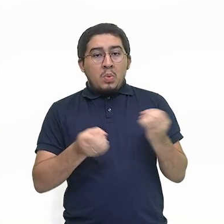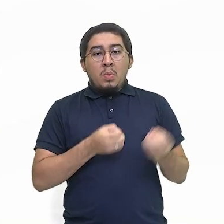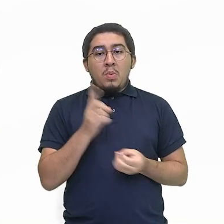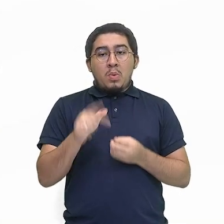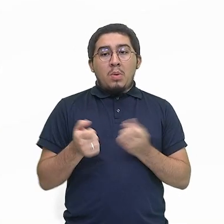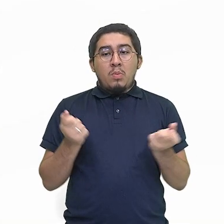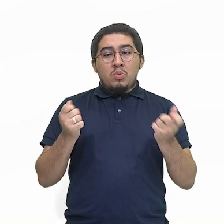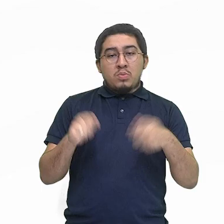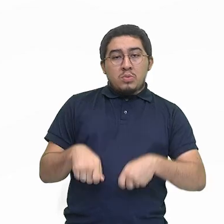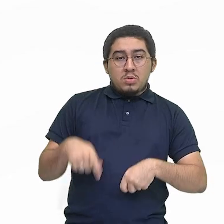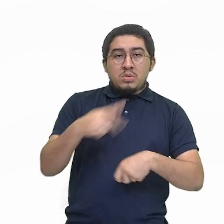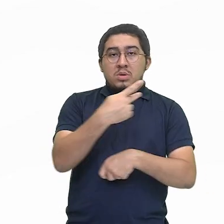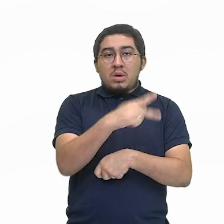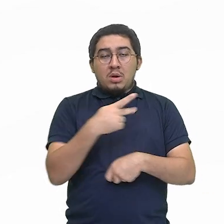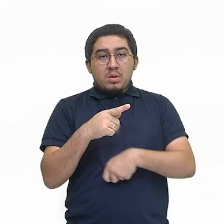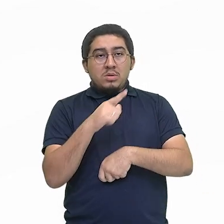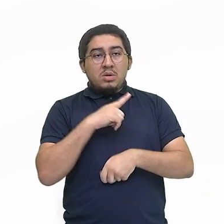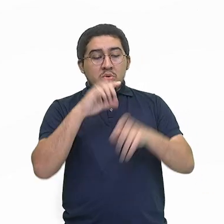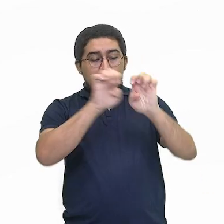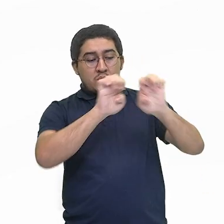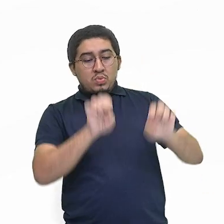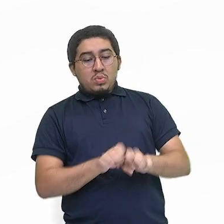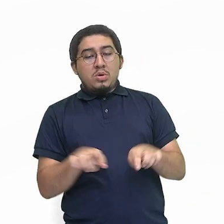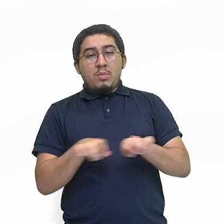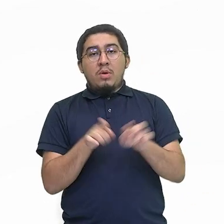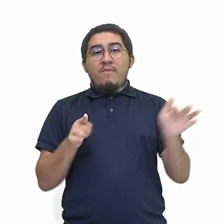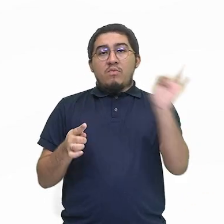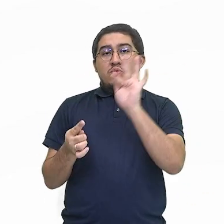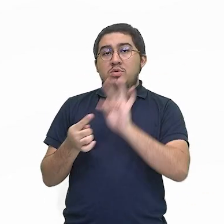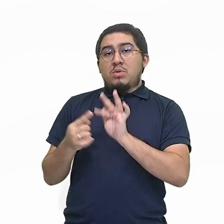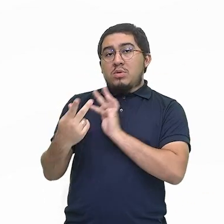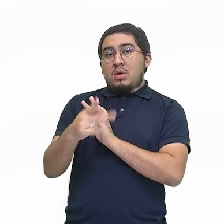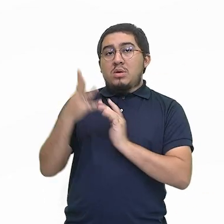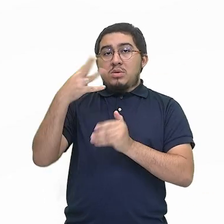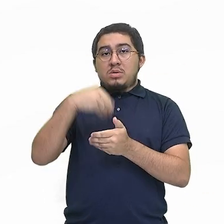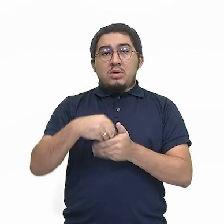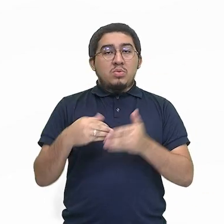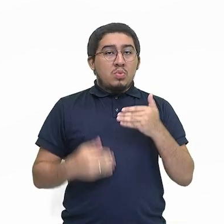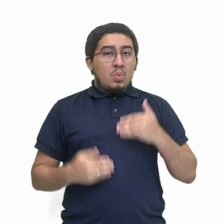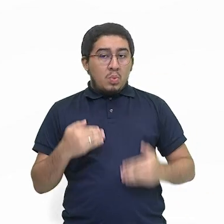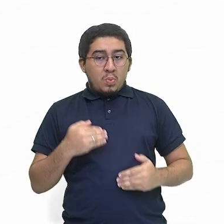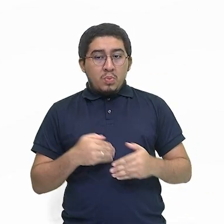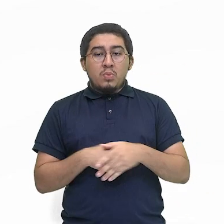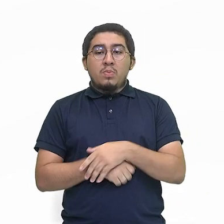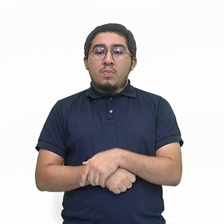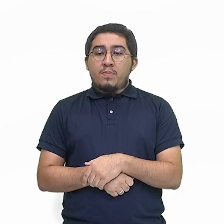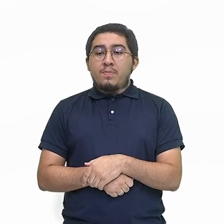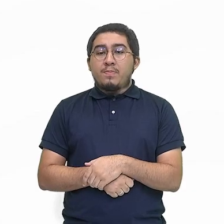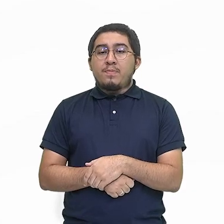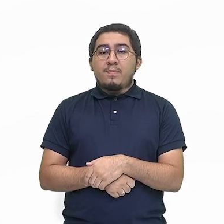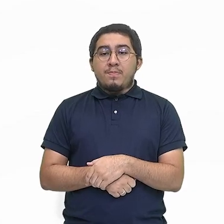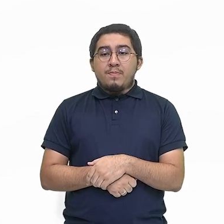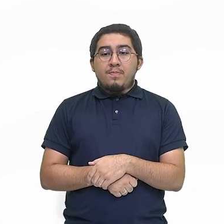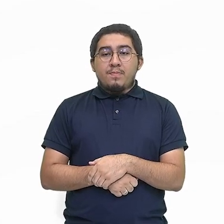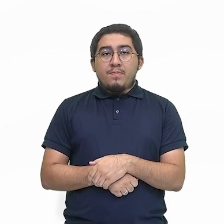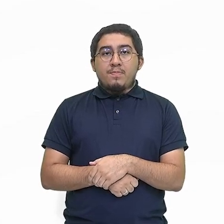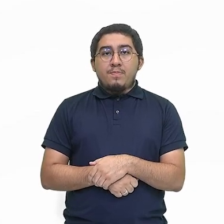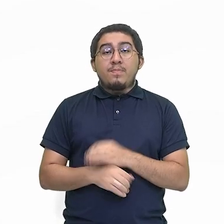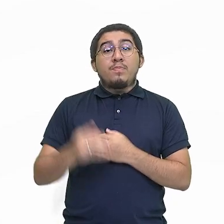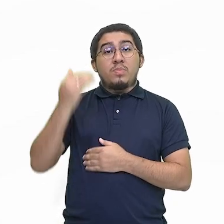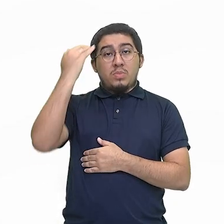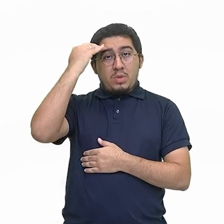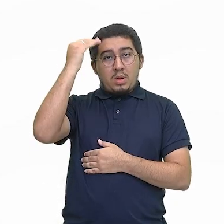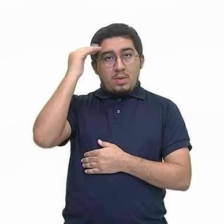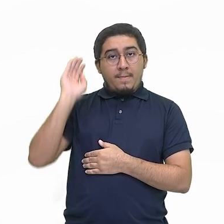elas possuem e a função que elas exercem naquele organismo. Na biologia, a forma de uma